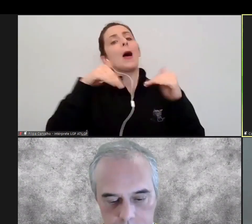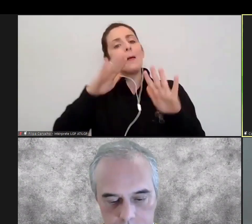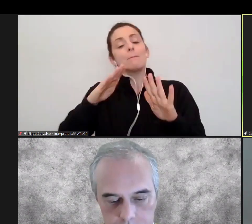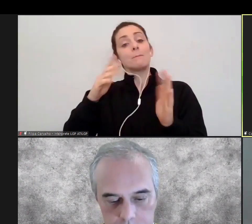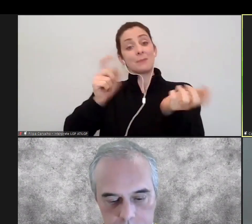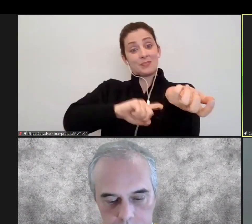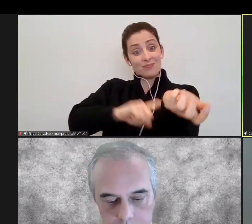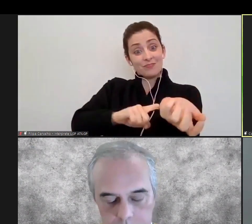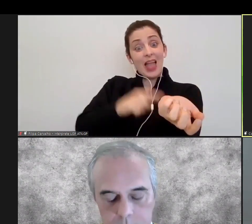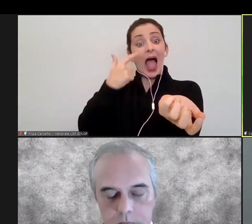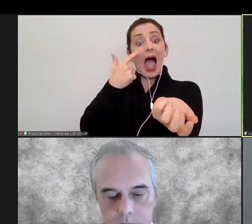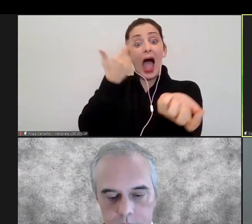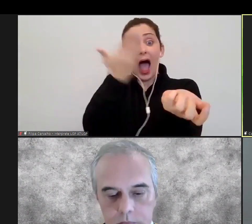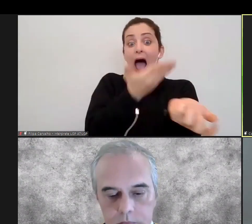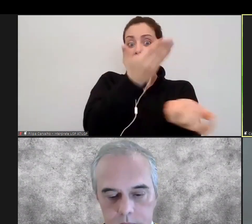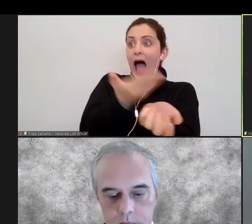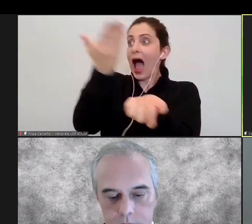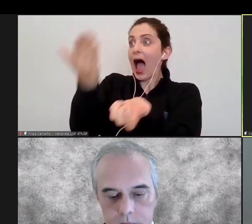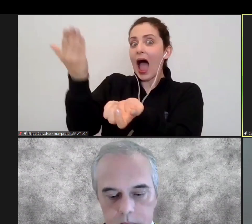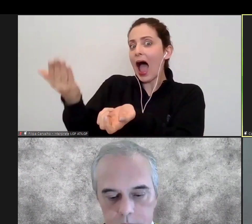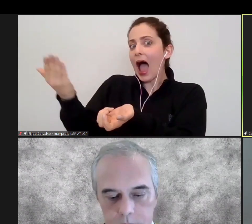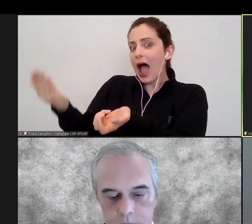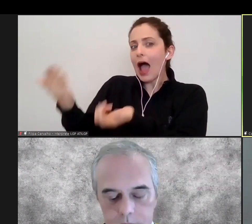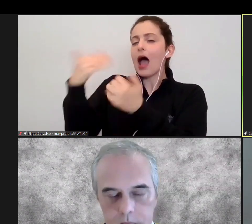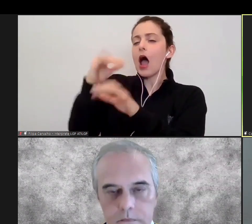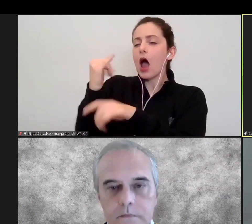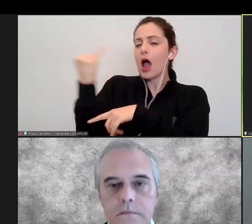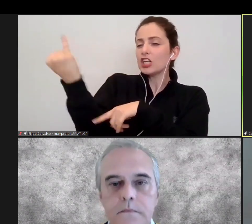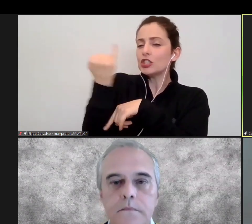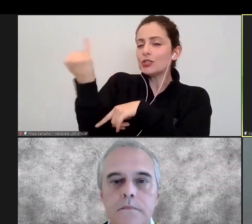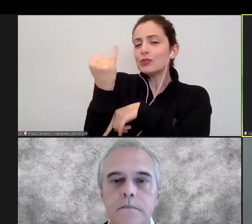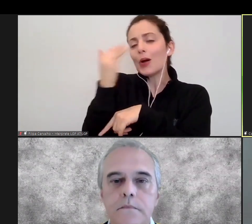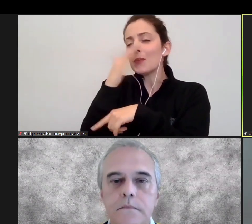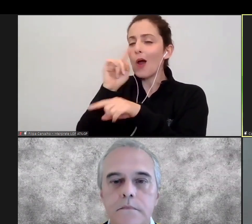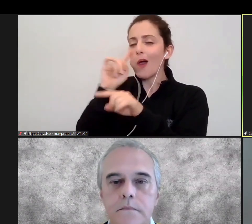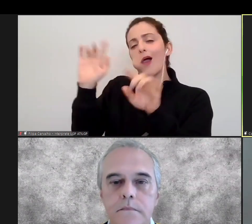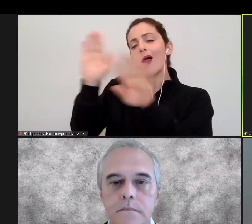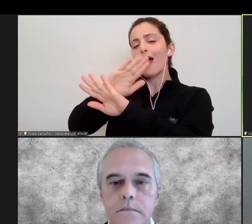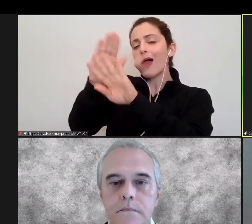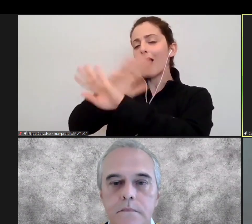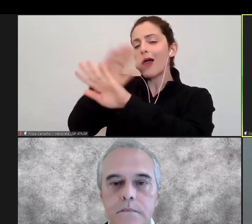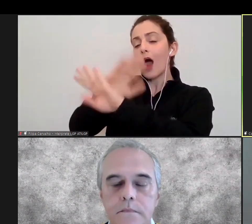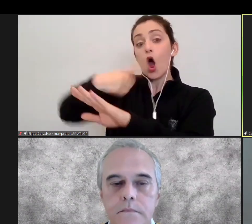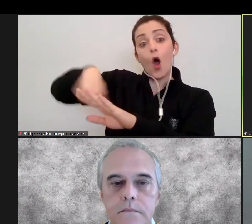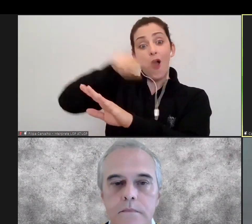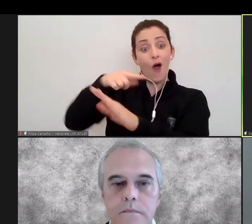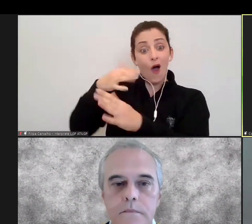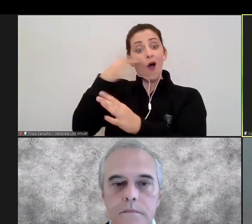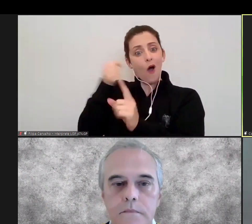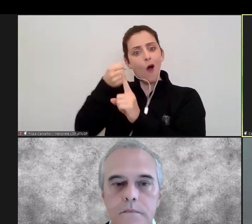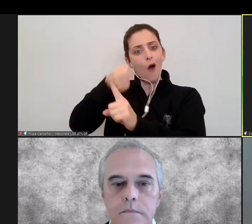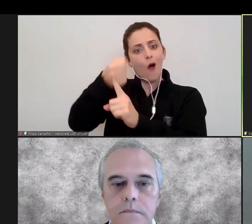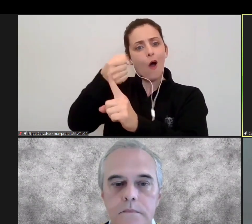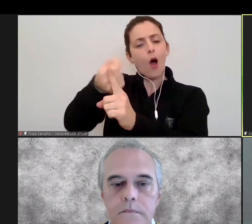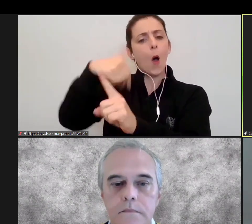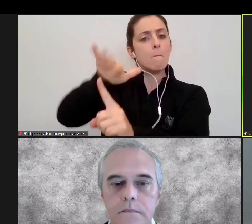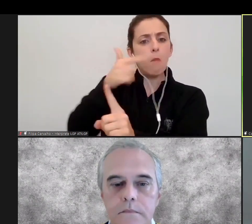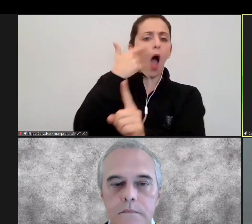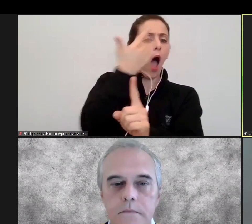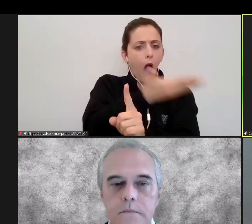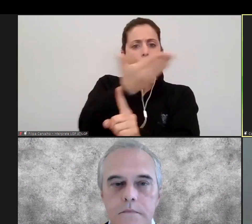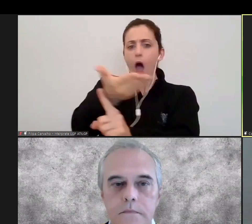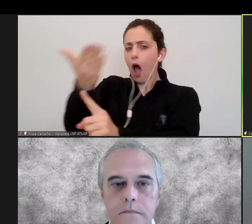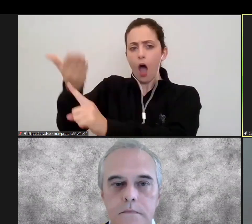mesma forma, mas aqui aparece de uma forma muito subtil hoje em dia, tentamos combatê-lo, é verdade, mas ele continua presente em todas